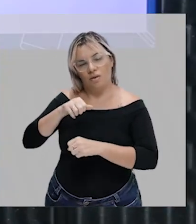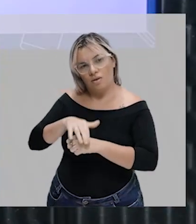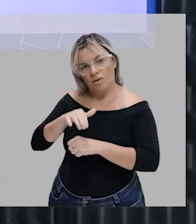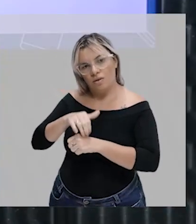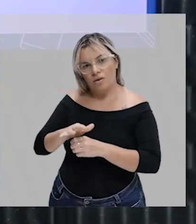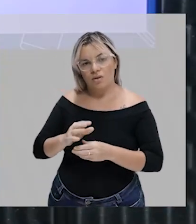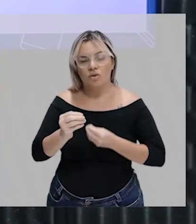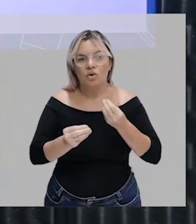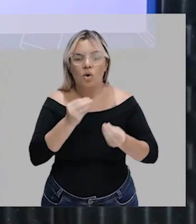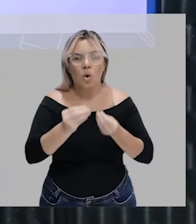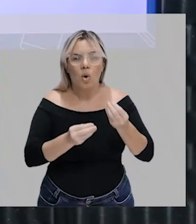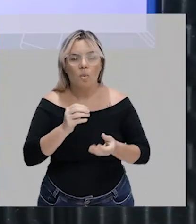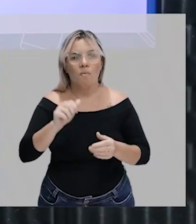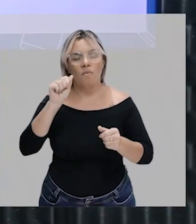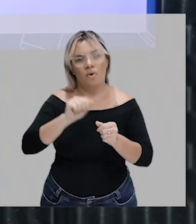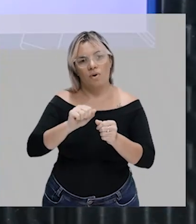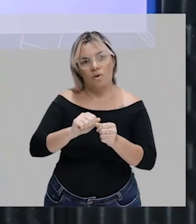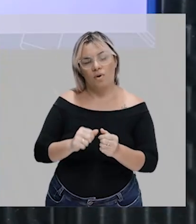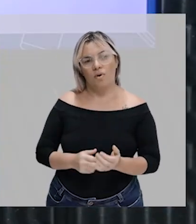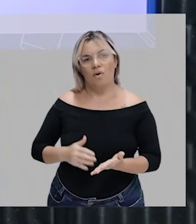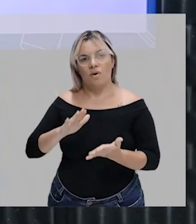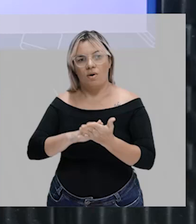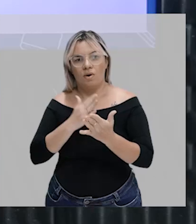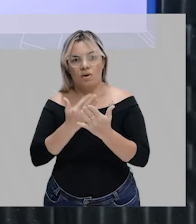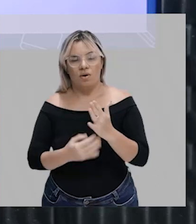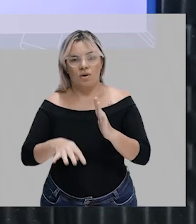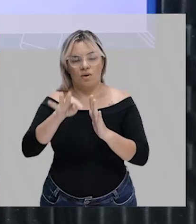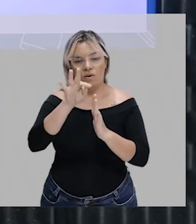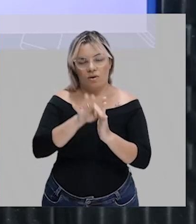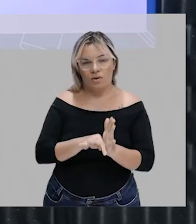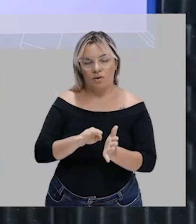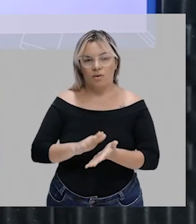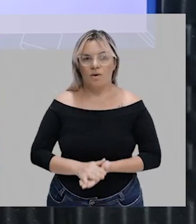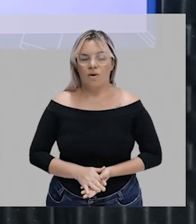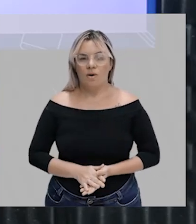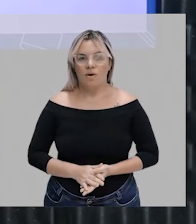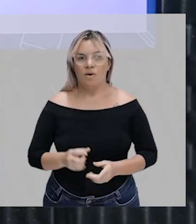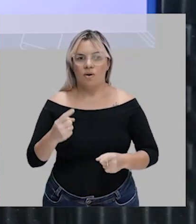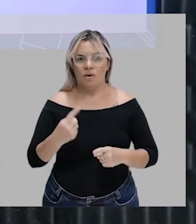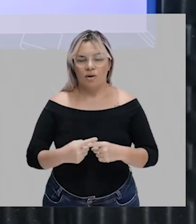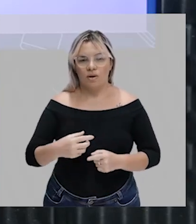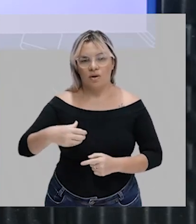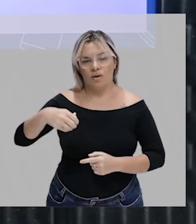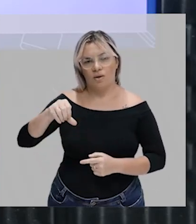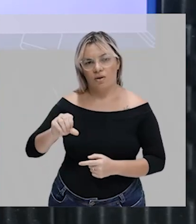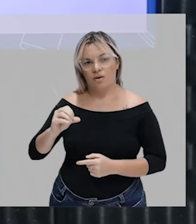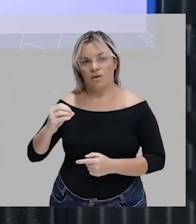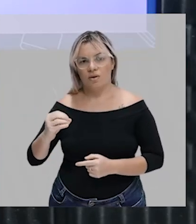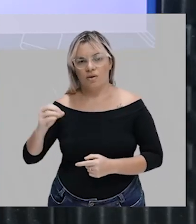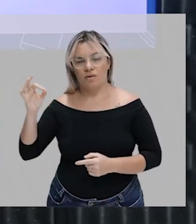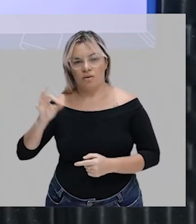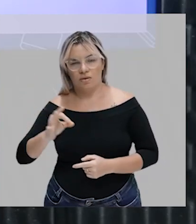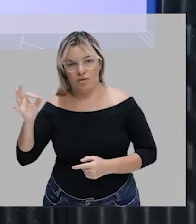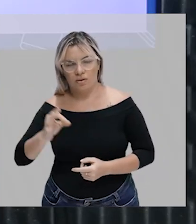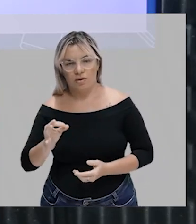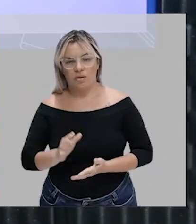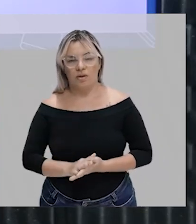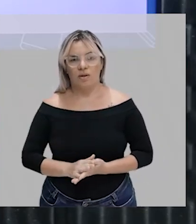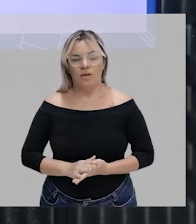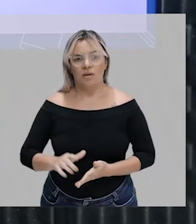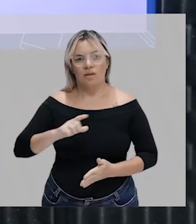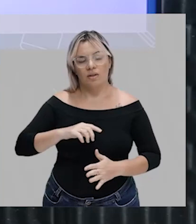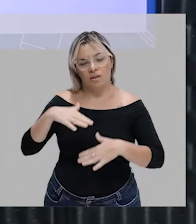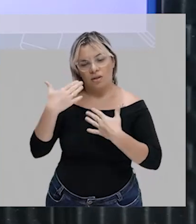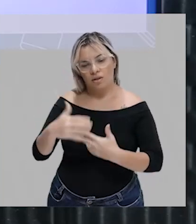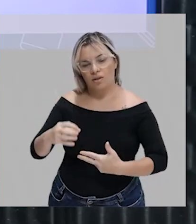de como fazer, porque é isso, na verdade, cerca de 95% do que cai no Enem, para facilitar